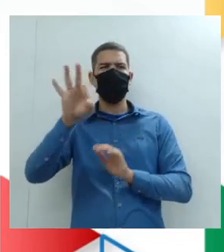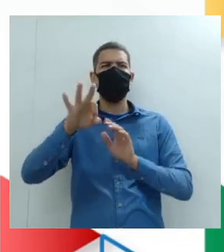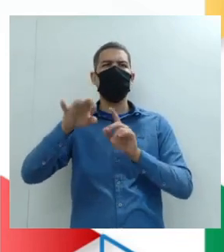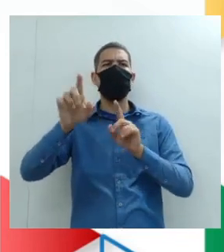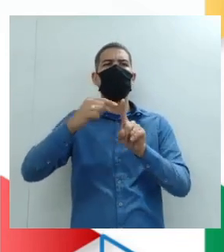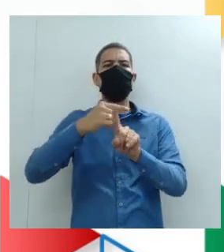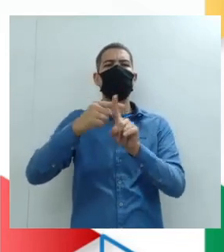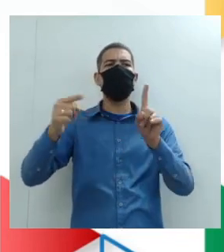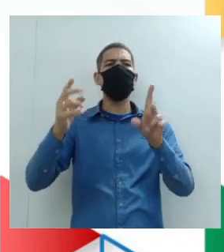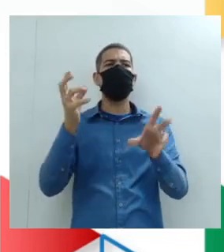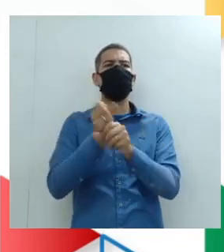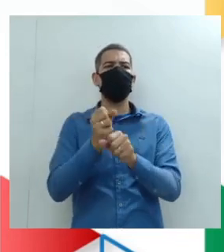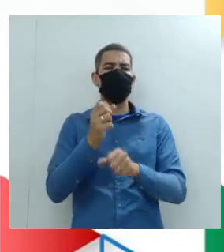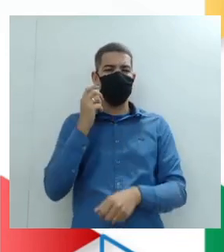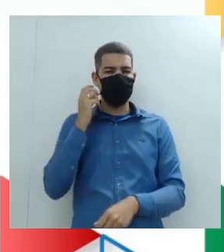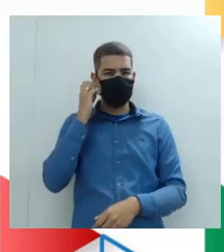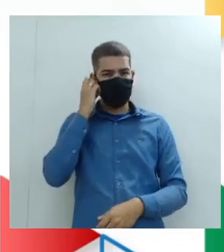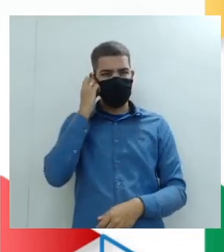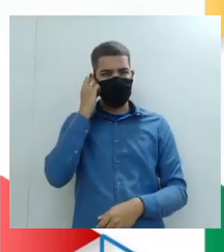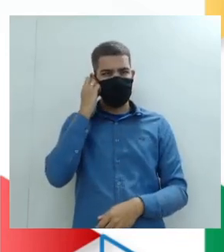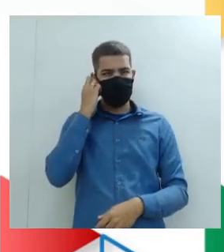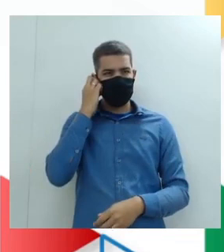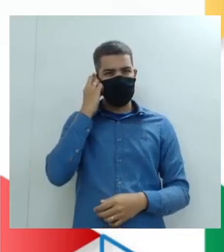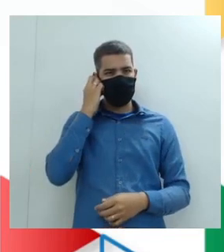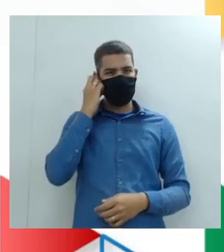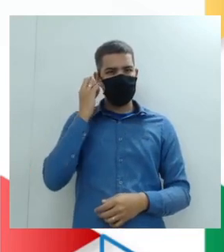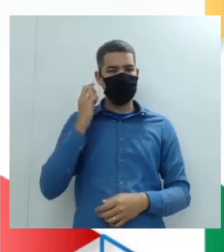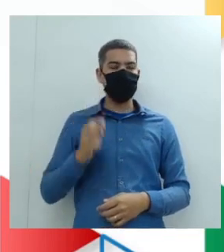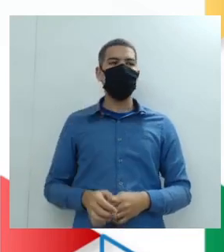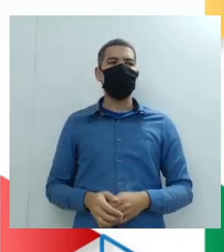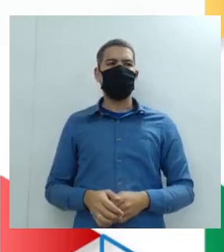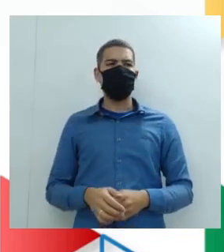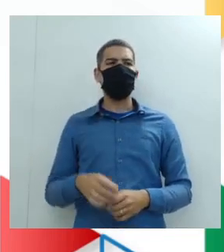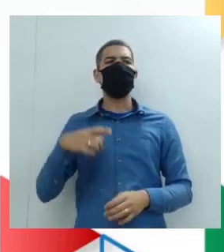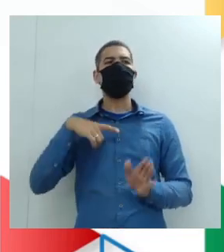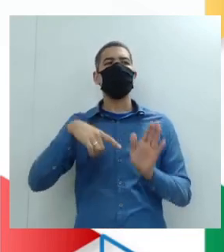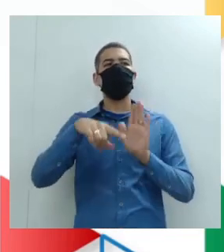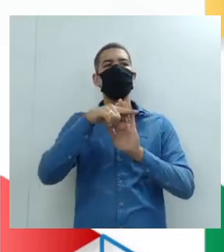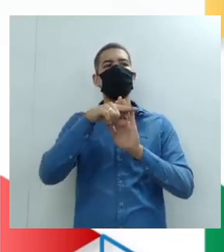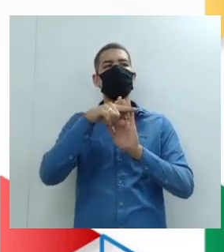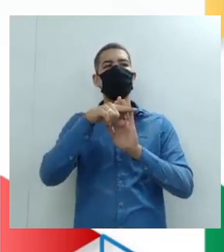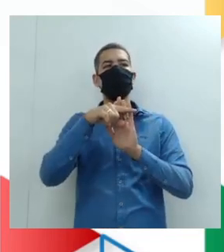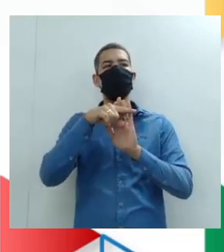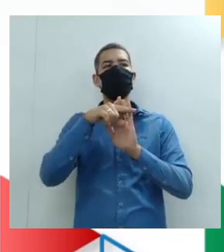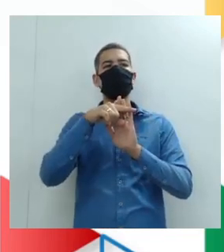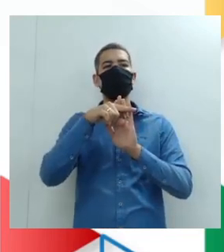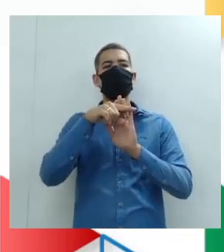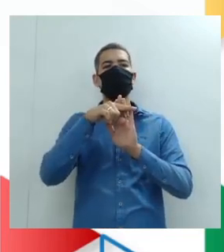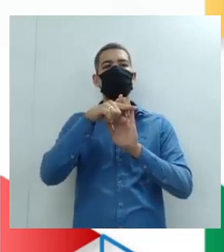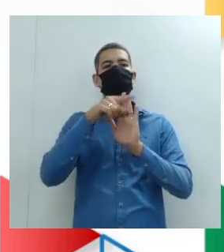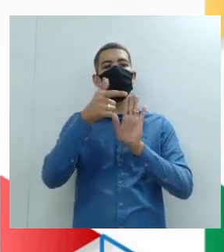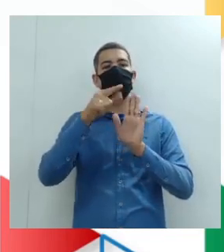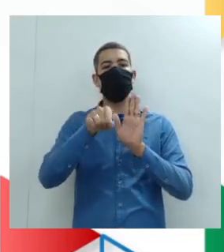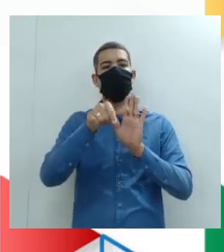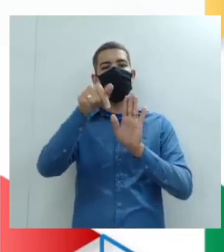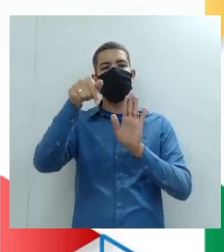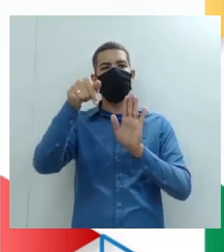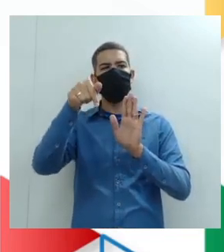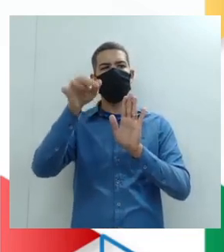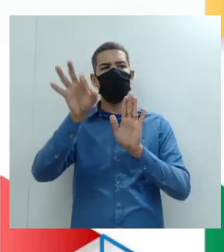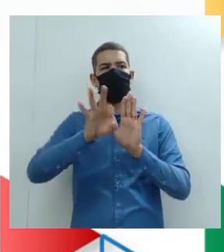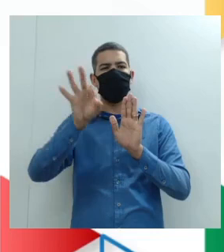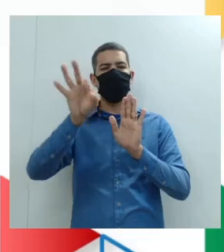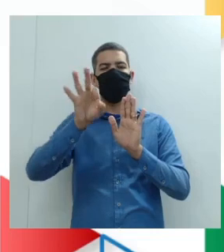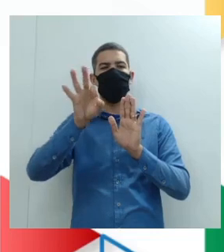é esse valor? Solução, segue comigo devagarinho, ó. Eu tenho negativos, menos 2,7. Ele quer a